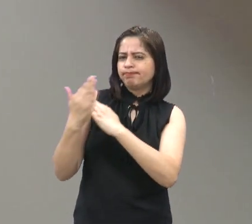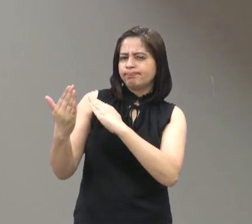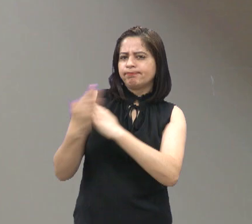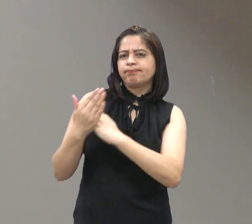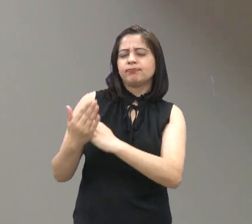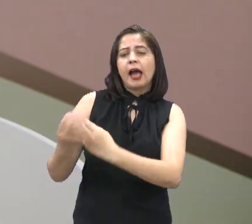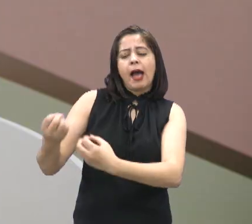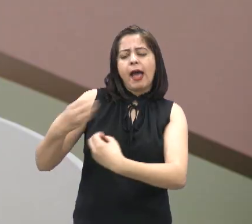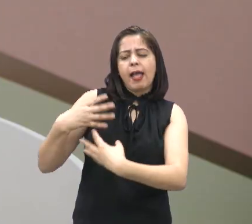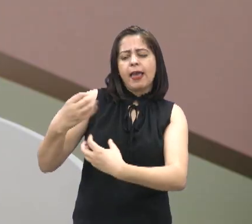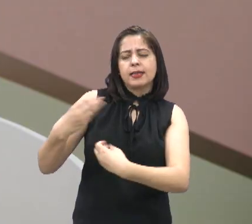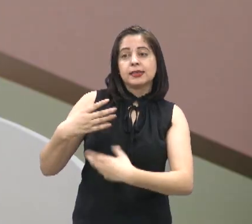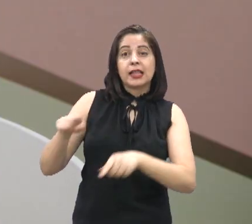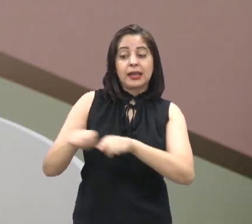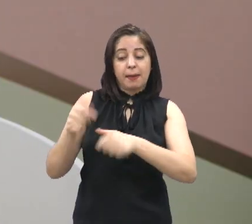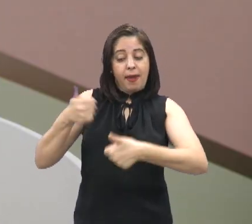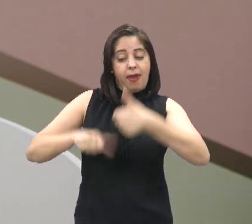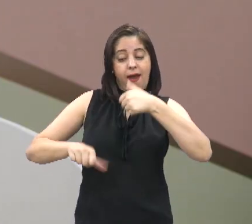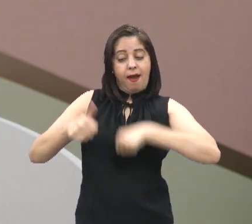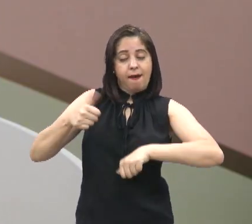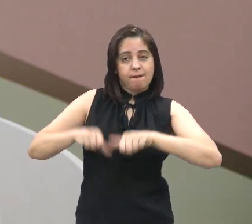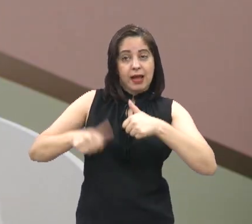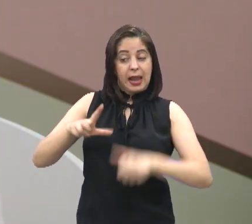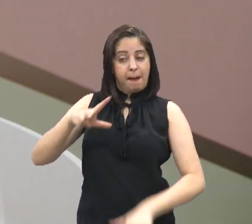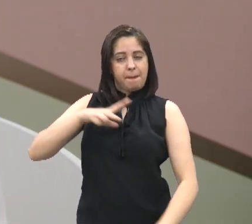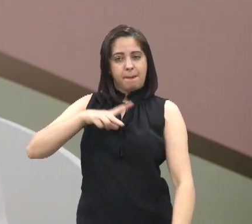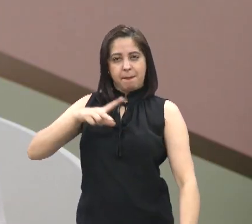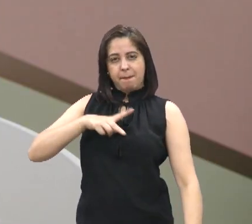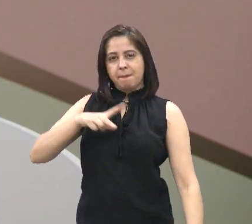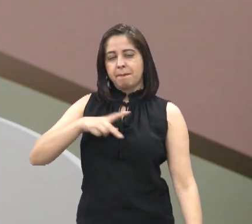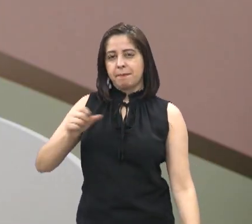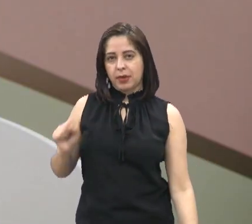avaliar individualmente o paciente, né?